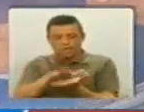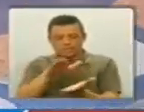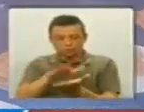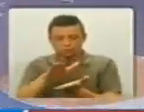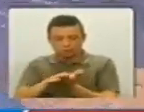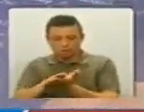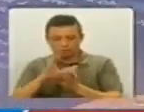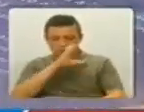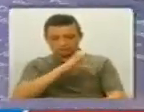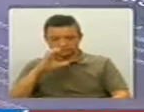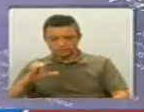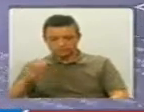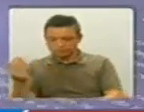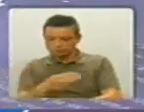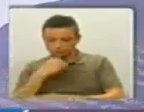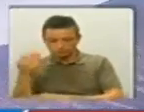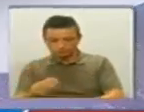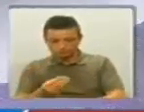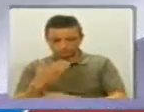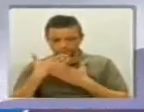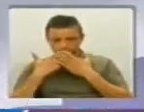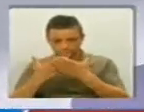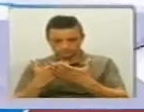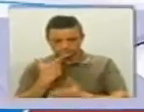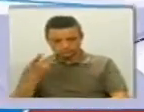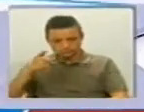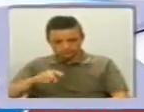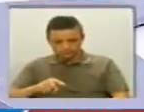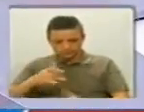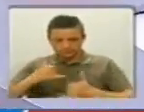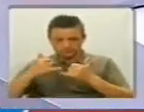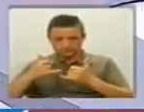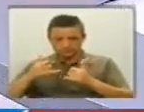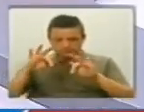ciência para os mais pequeninos. Miguel, obrigada mais uma vez e até ao Obrigado. próximo fim de semana.